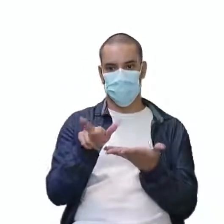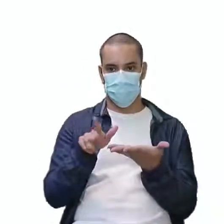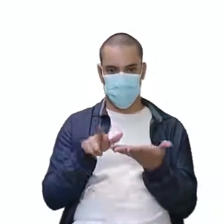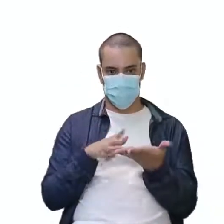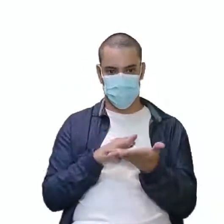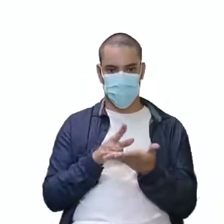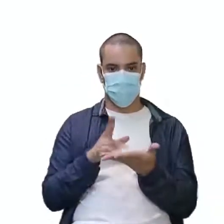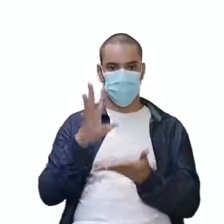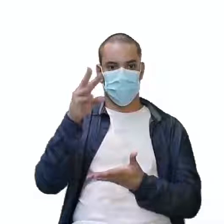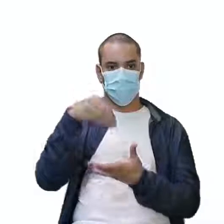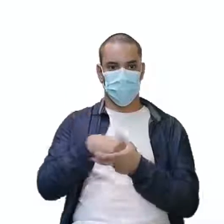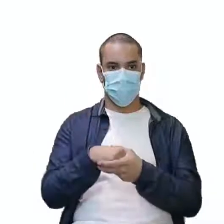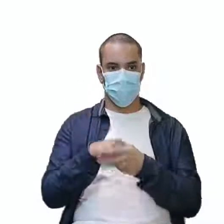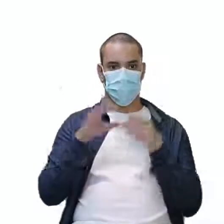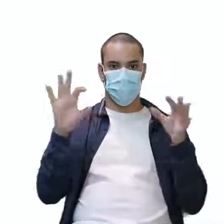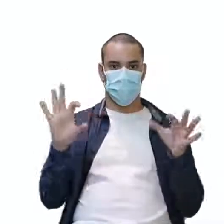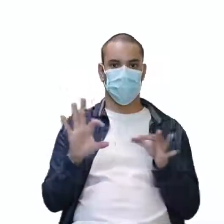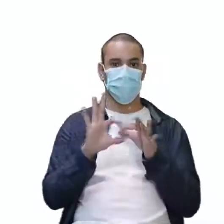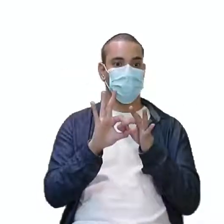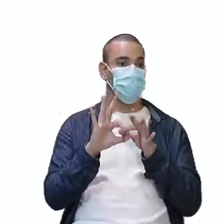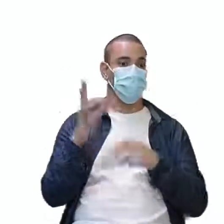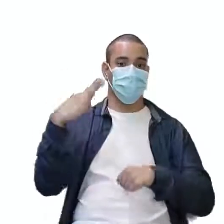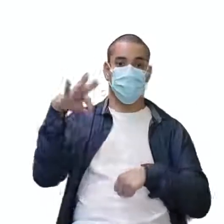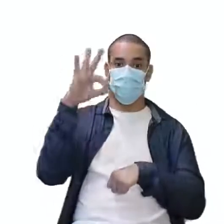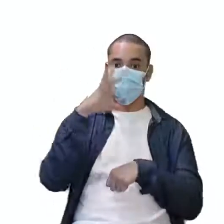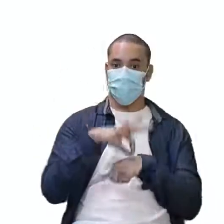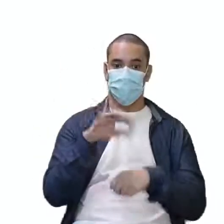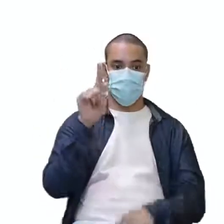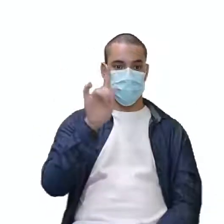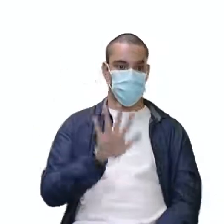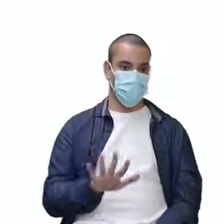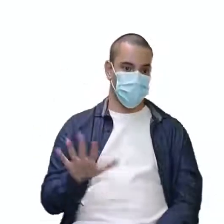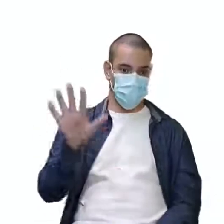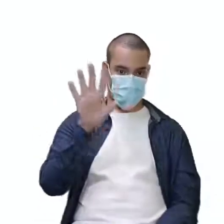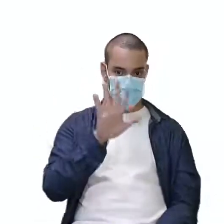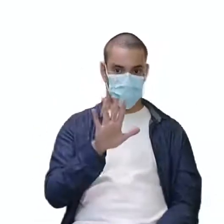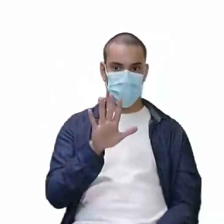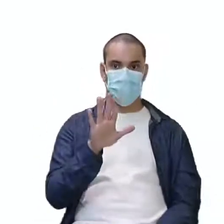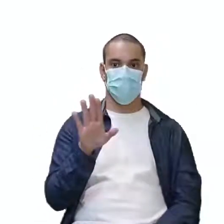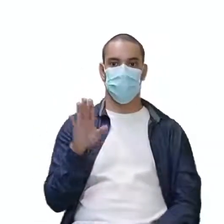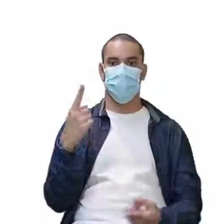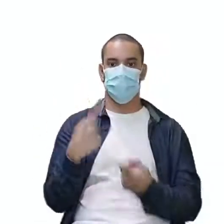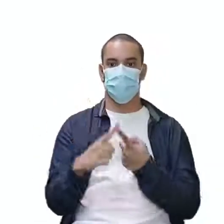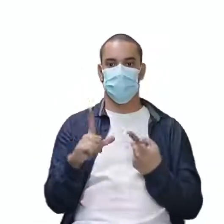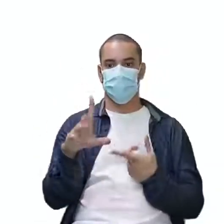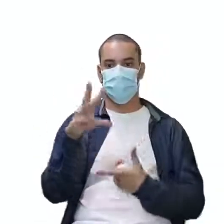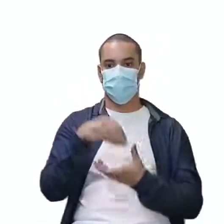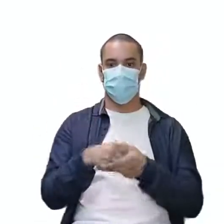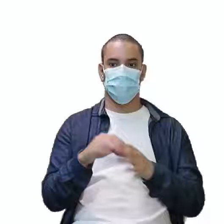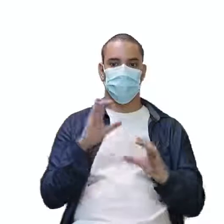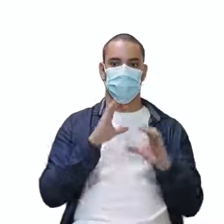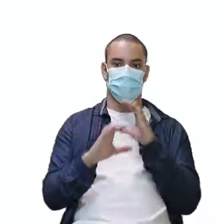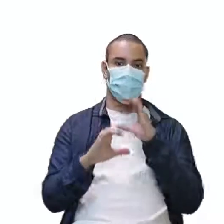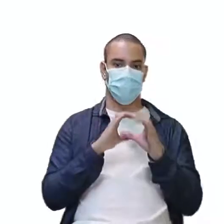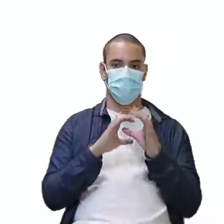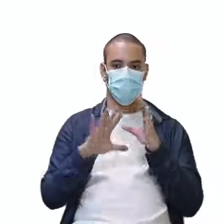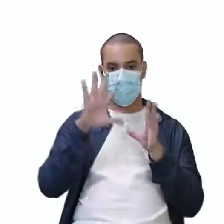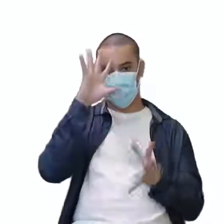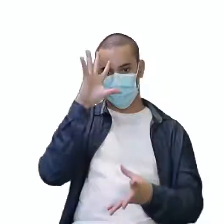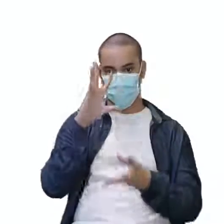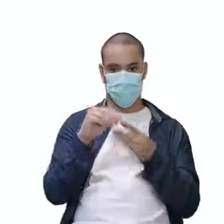diversas associações de insetos, tá? É a comunicação que vai acontecer à base de